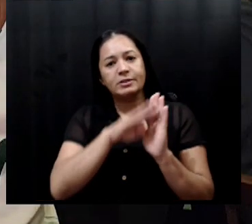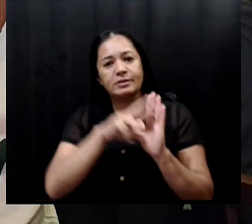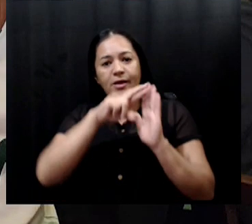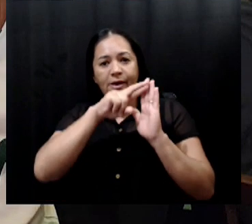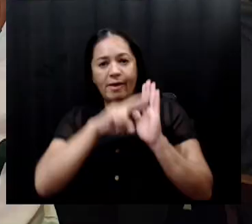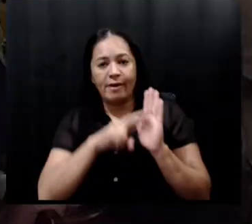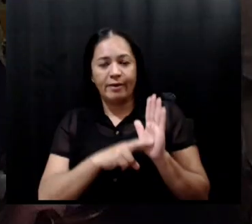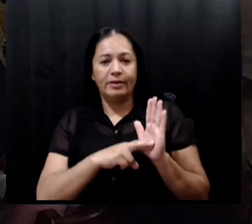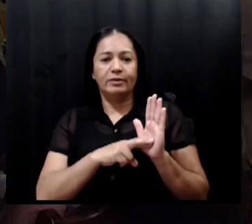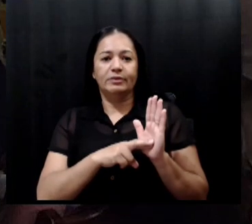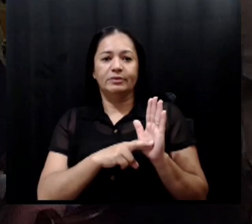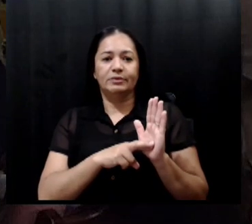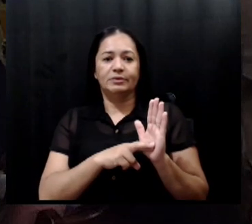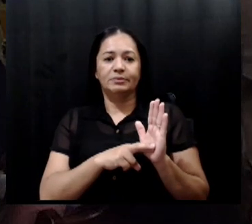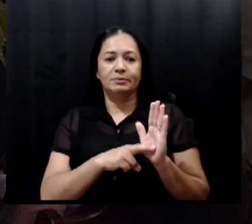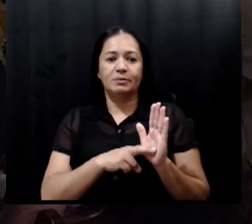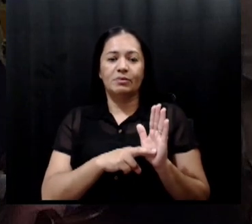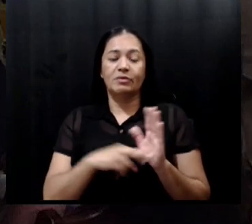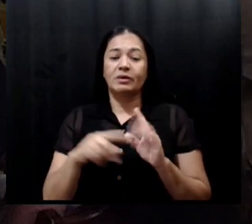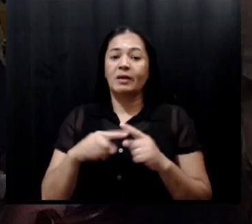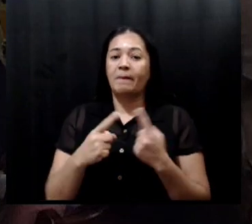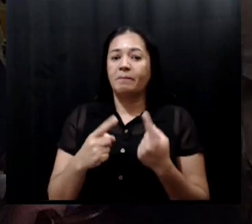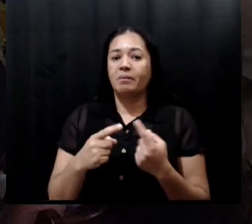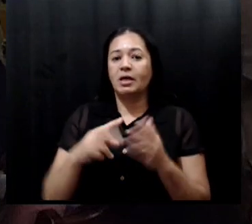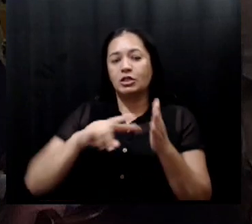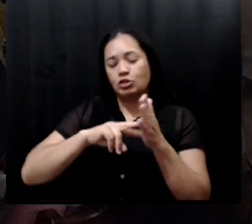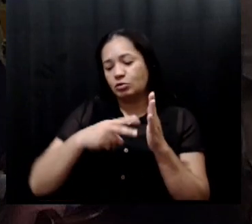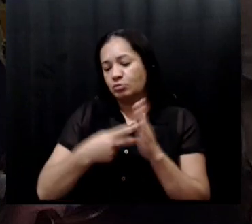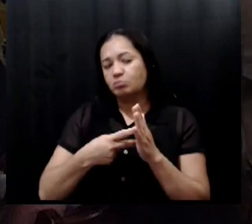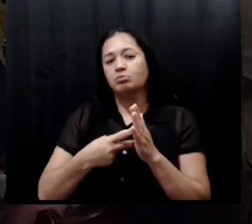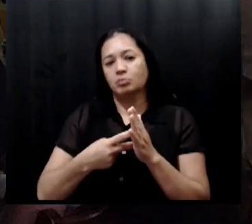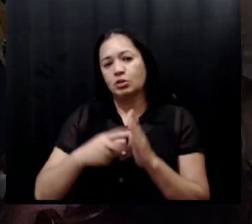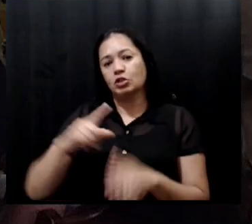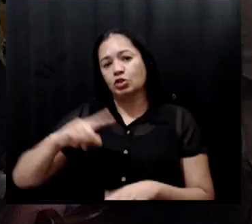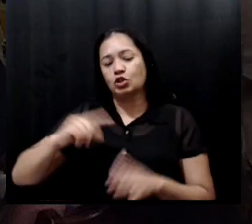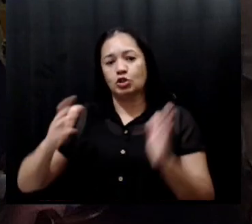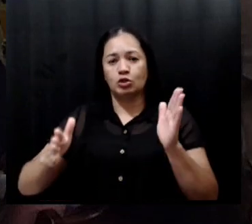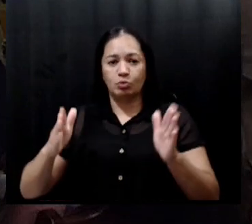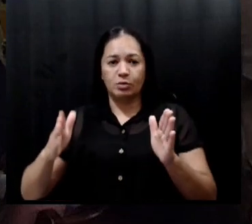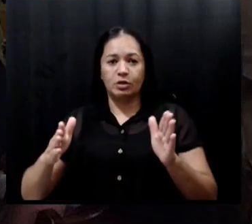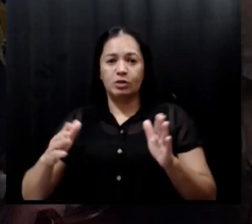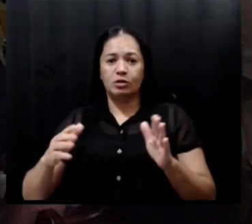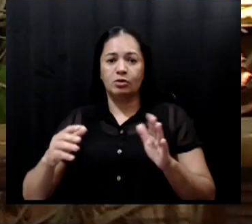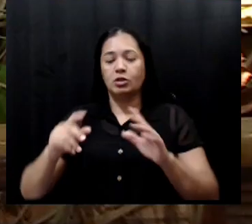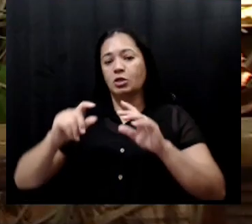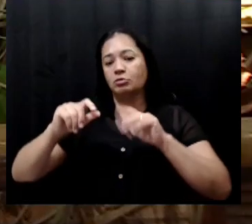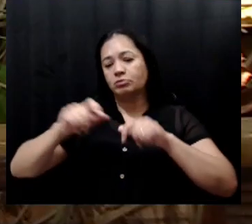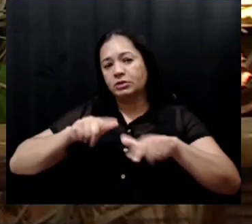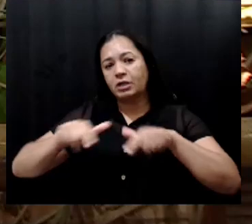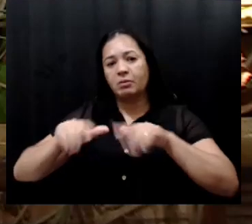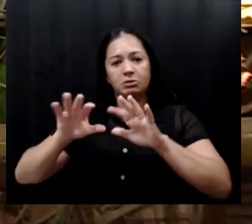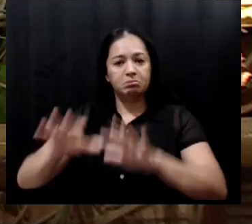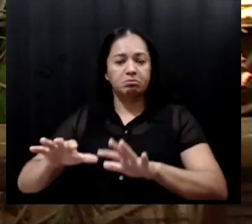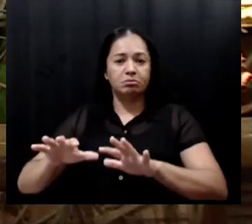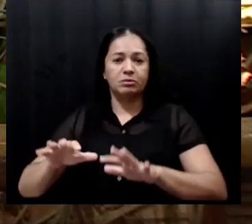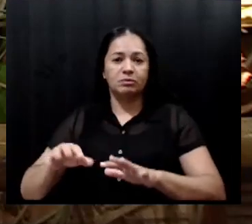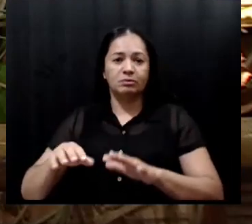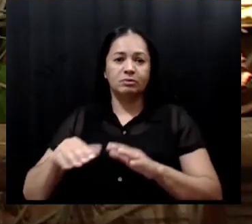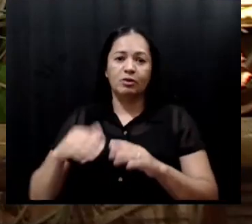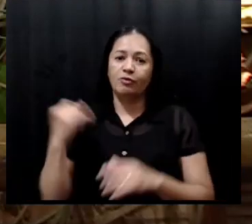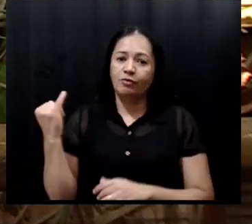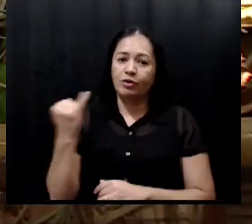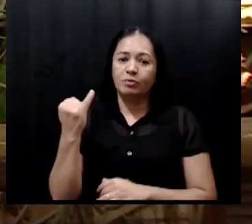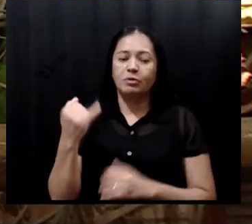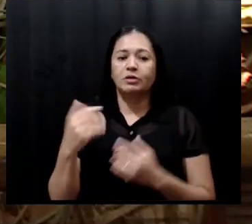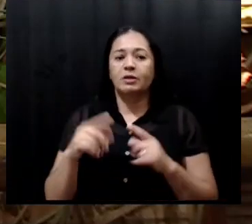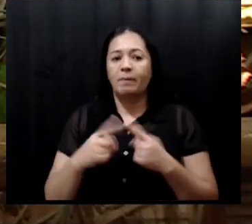muito, muito rígidas, mas fazia sentido na época, a gente trabalhou do jeito que dava e foi essencial, né, essa reabertura, mas durante o período que